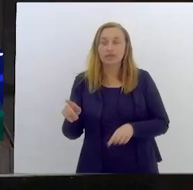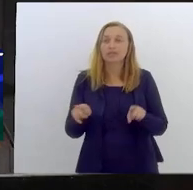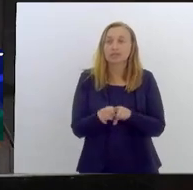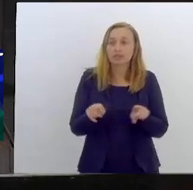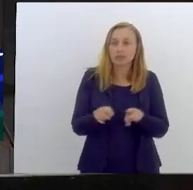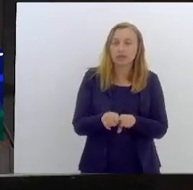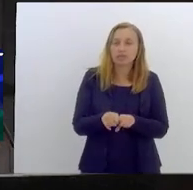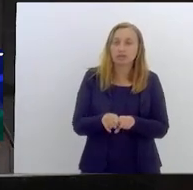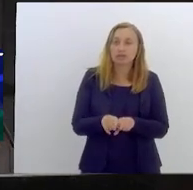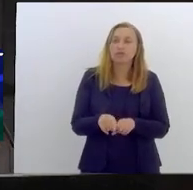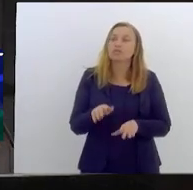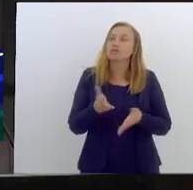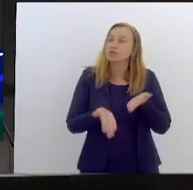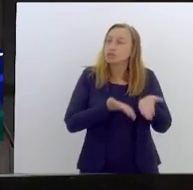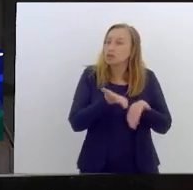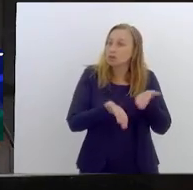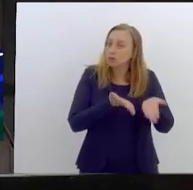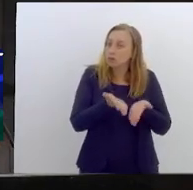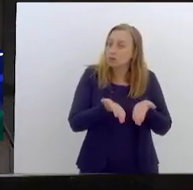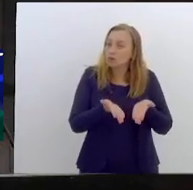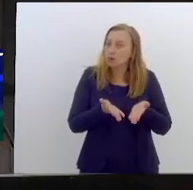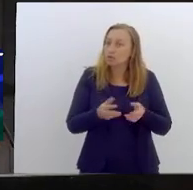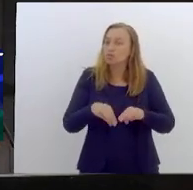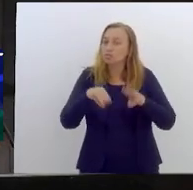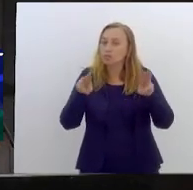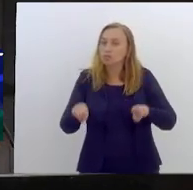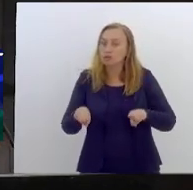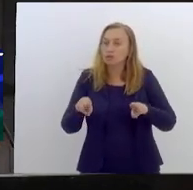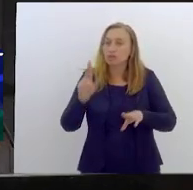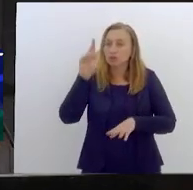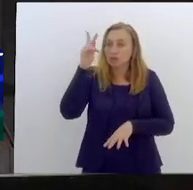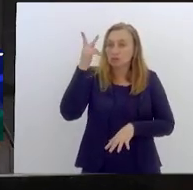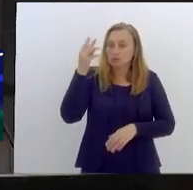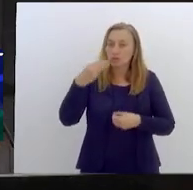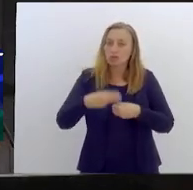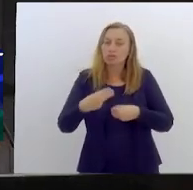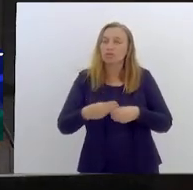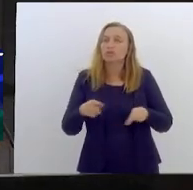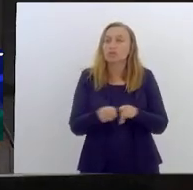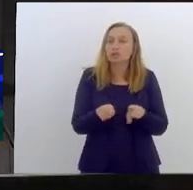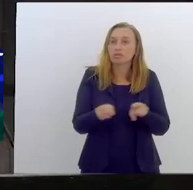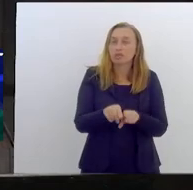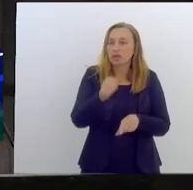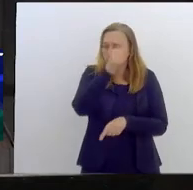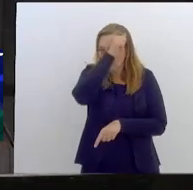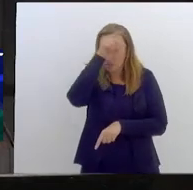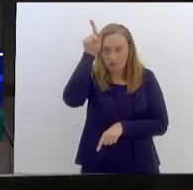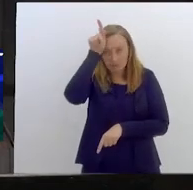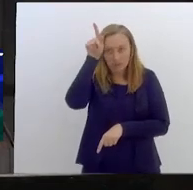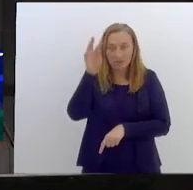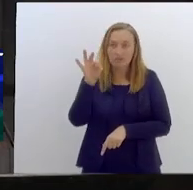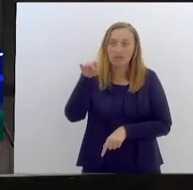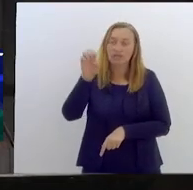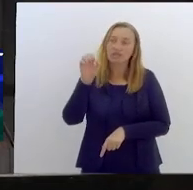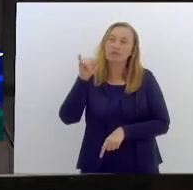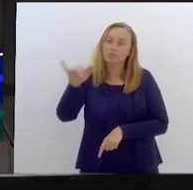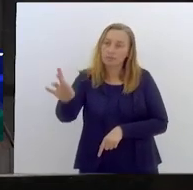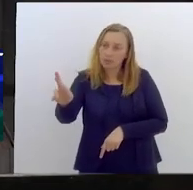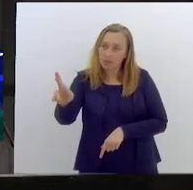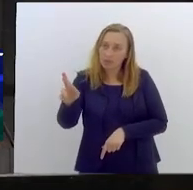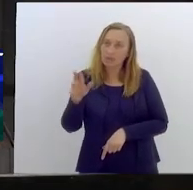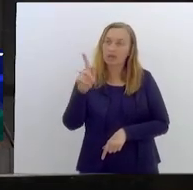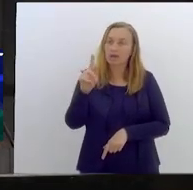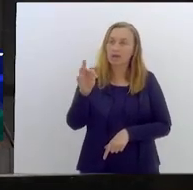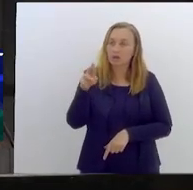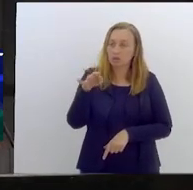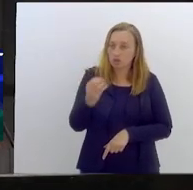também aqueles que cuidam do arquivo público municipal, convocar o prefeito Vladimir Garotinho, que foi um grande lutador junto a